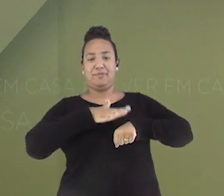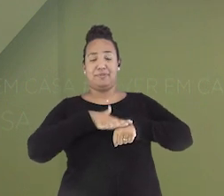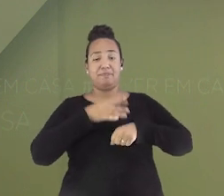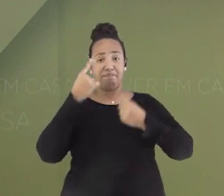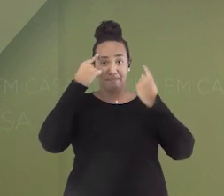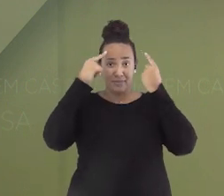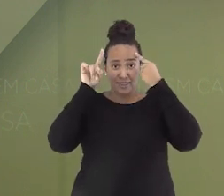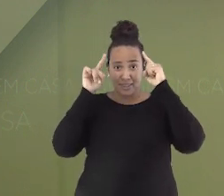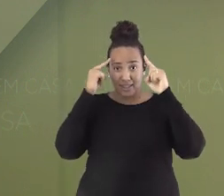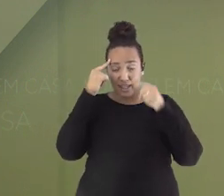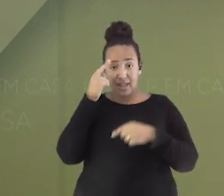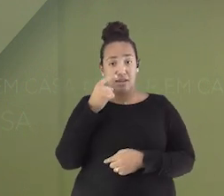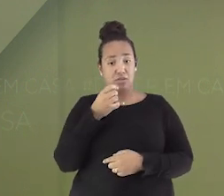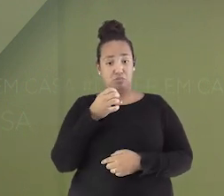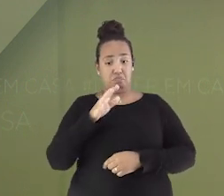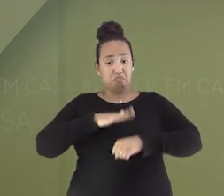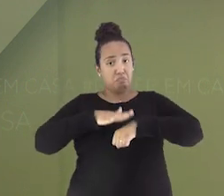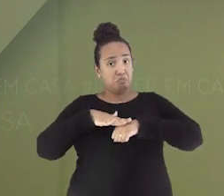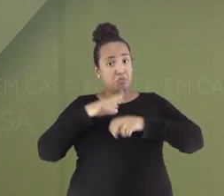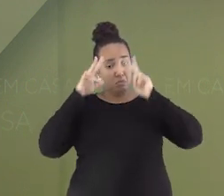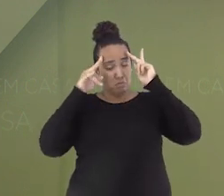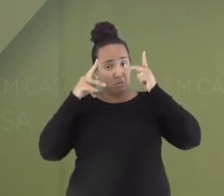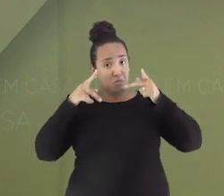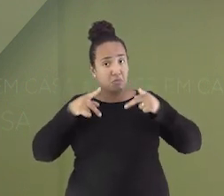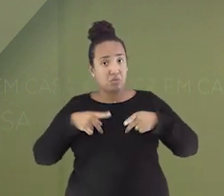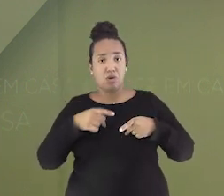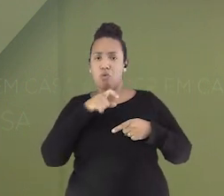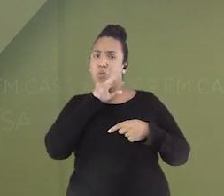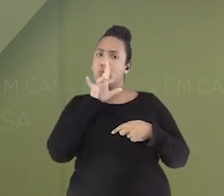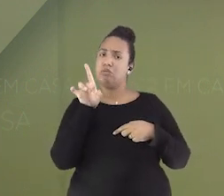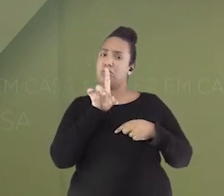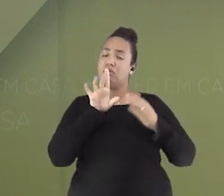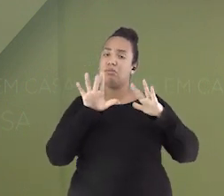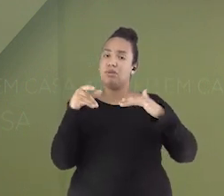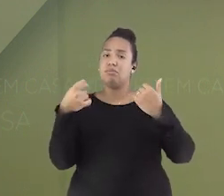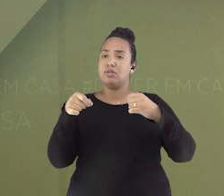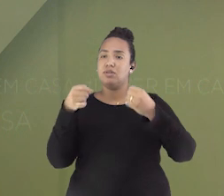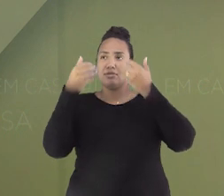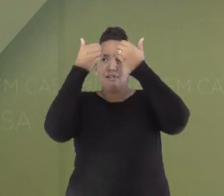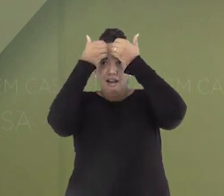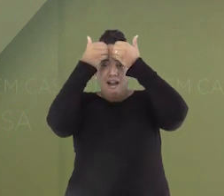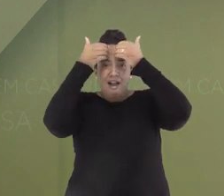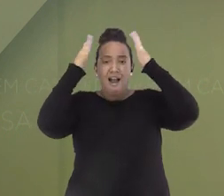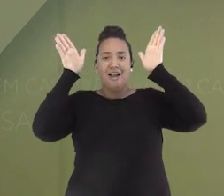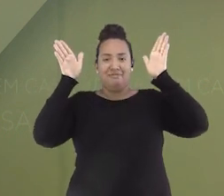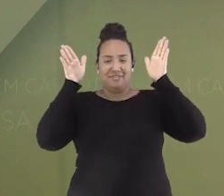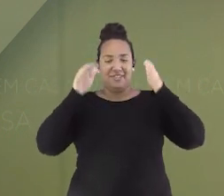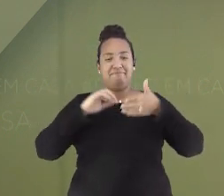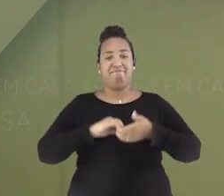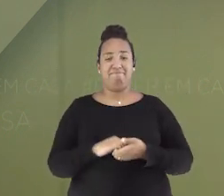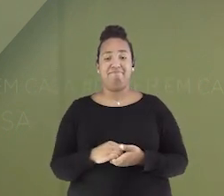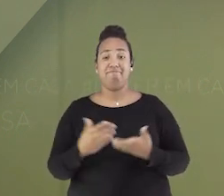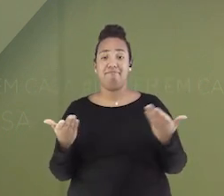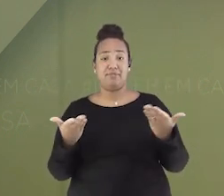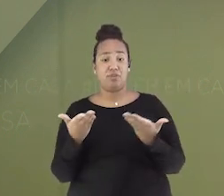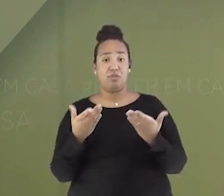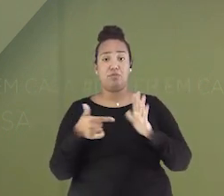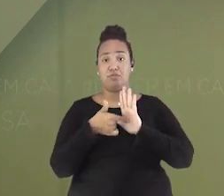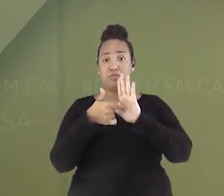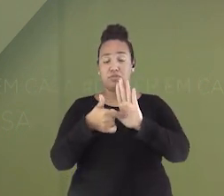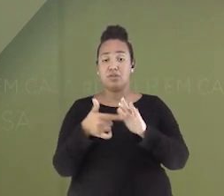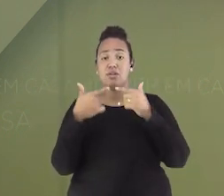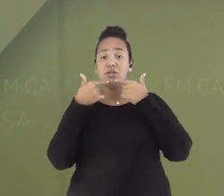Ruim é se fechar e não estar aberto a ouvir pessoas que têm opiniões diferentes. Mas agora vamos falar de algumas linguagens